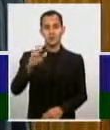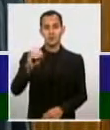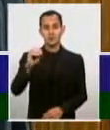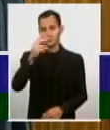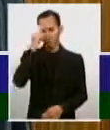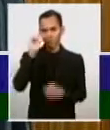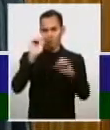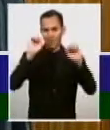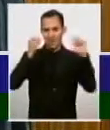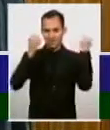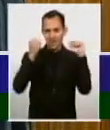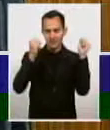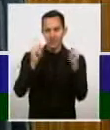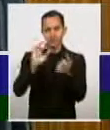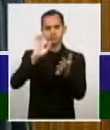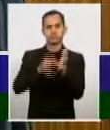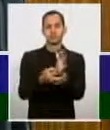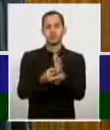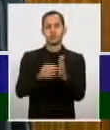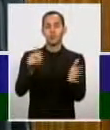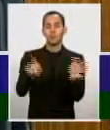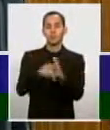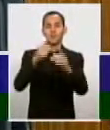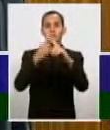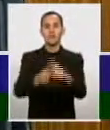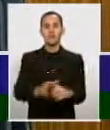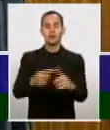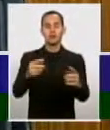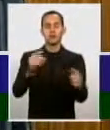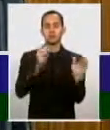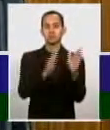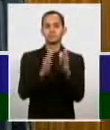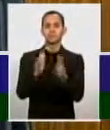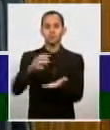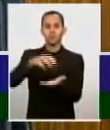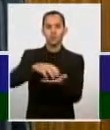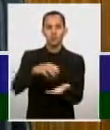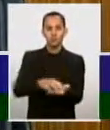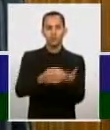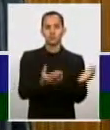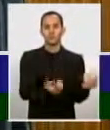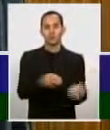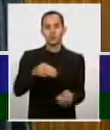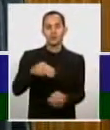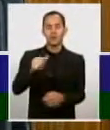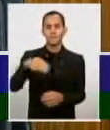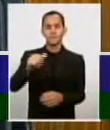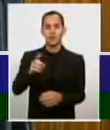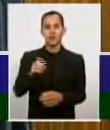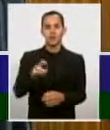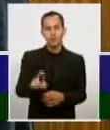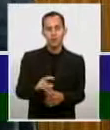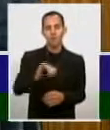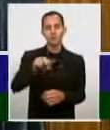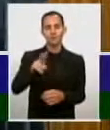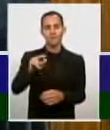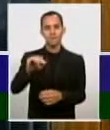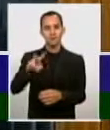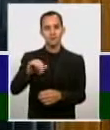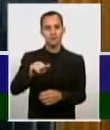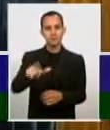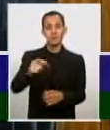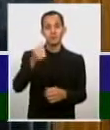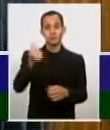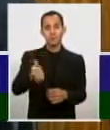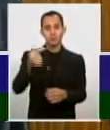atletas inscritos na liga, que participam dos respectivos campeonatos juvenil, júnior, veterano e amador da 1ª, 2ª e